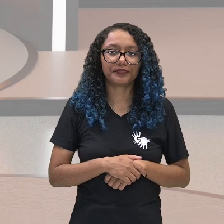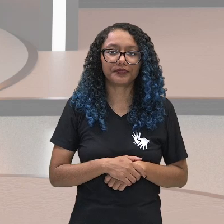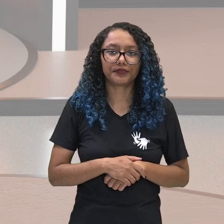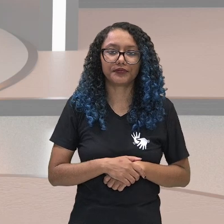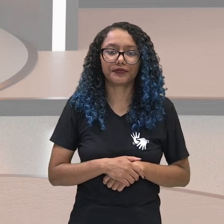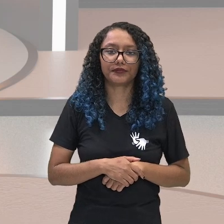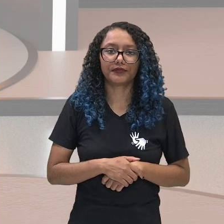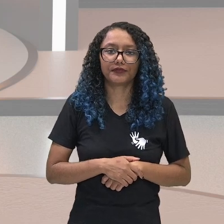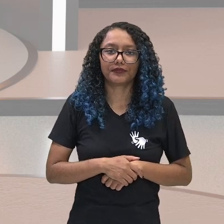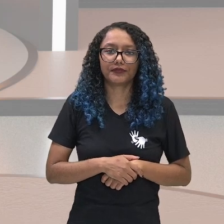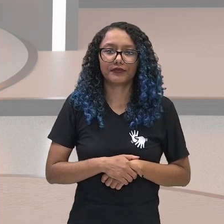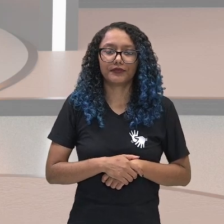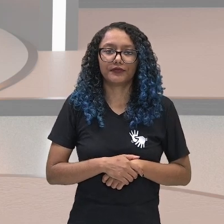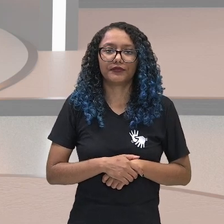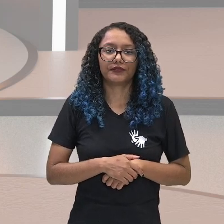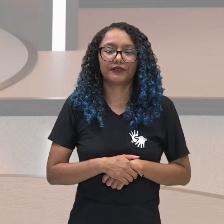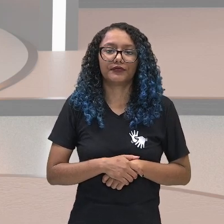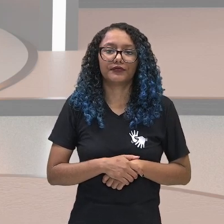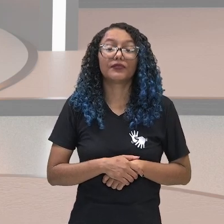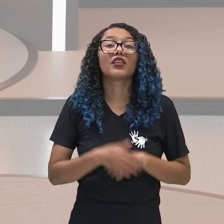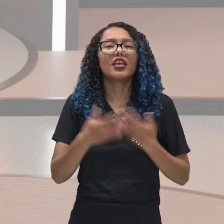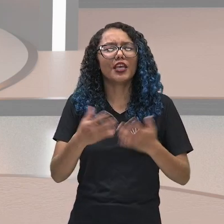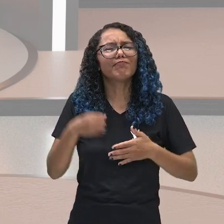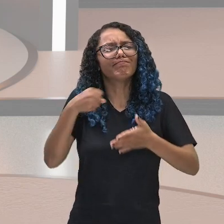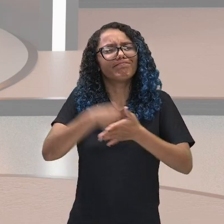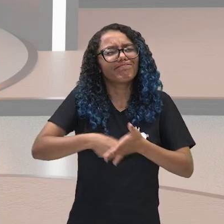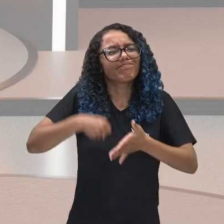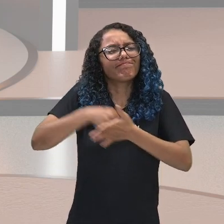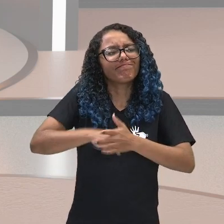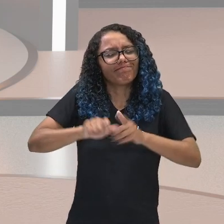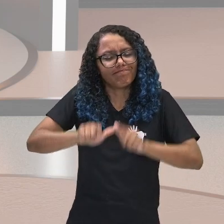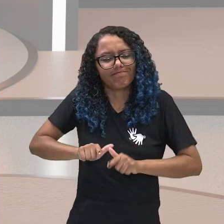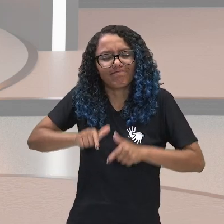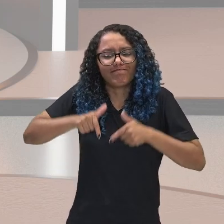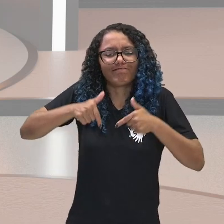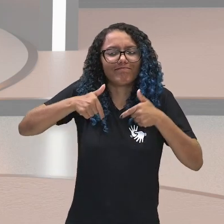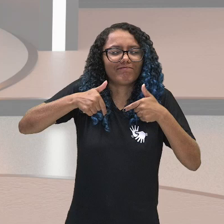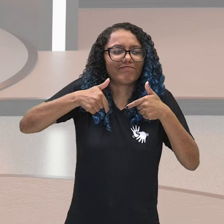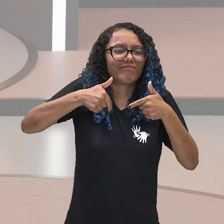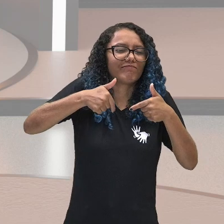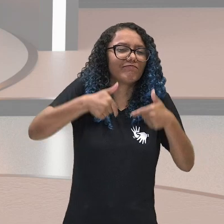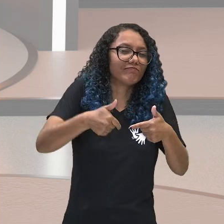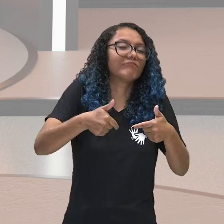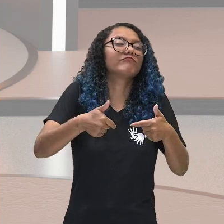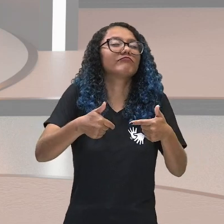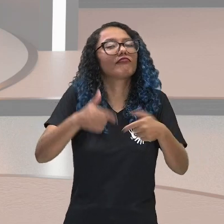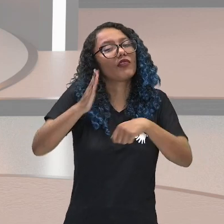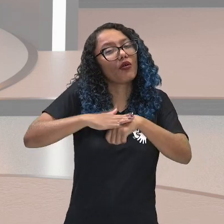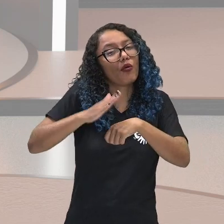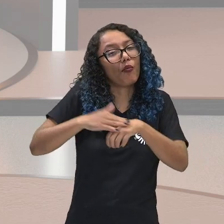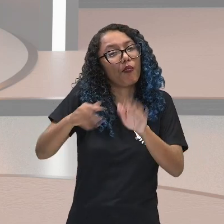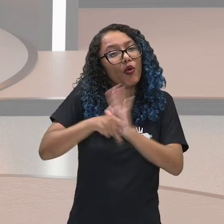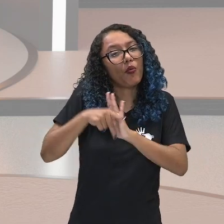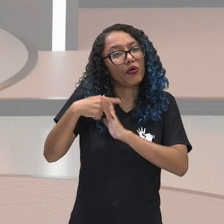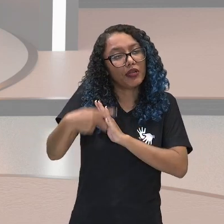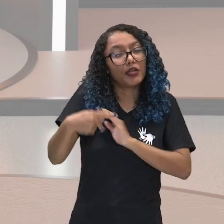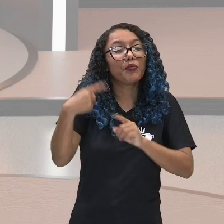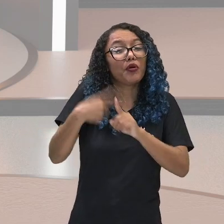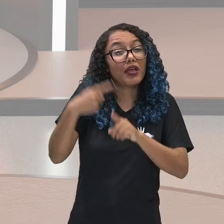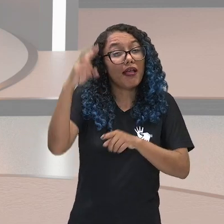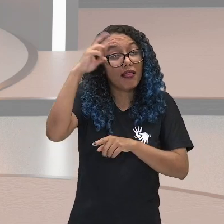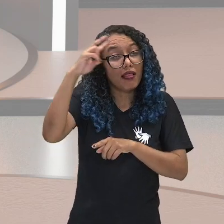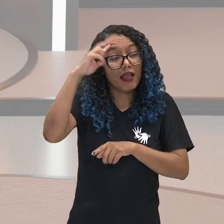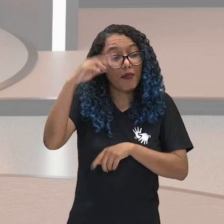E eles faziam, então, a resistência do jeito que eles podiam fazer, não é mesmo? Porque vocês têm que lembrar que nas fazendas